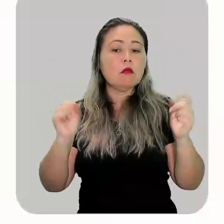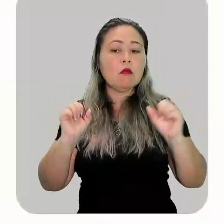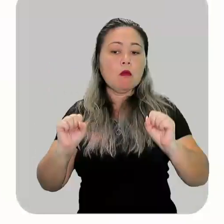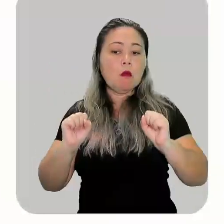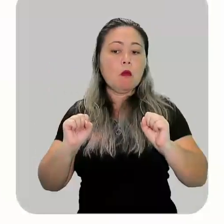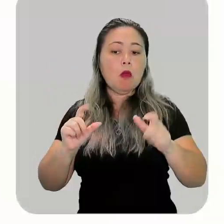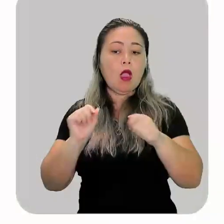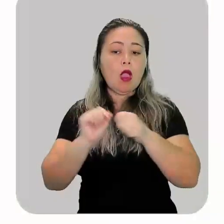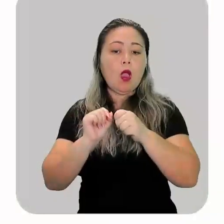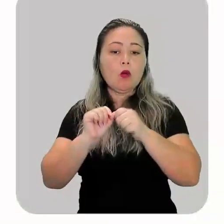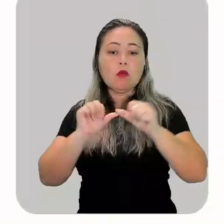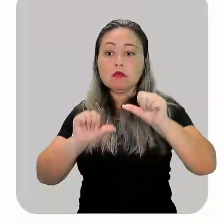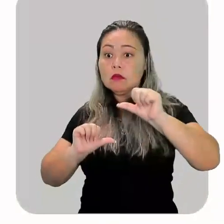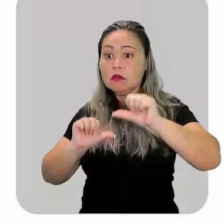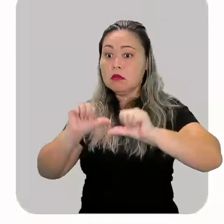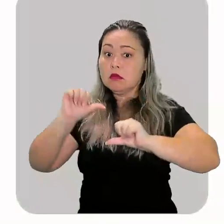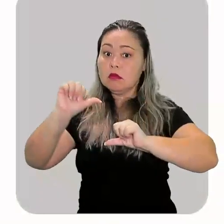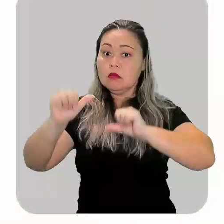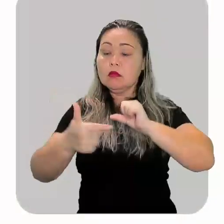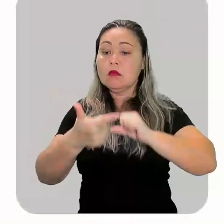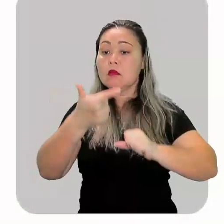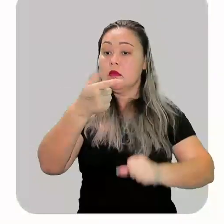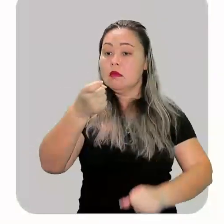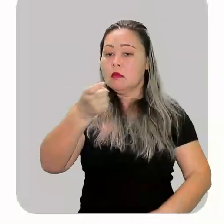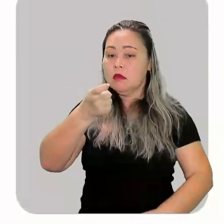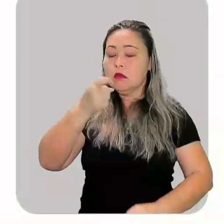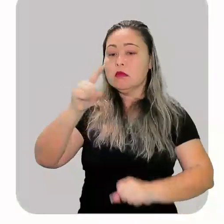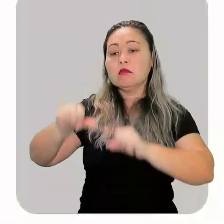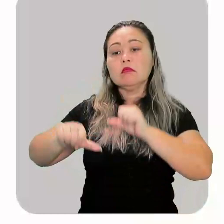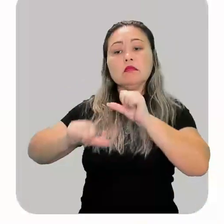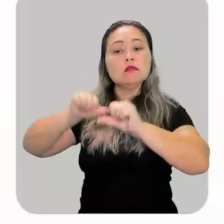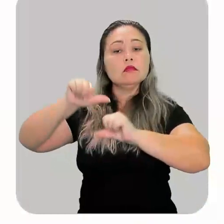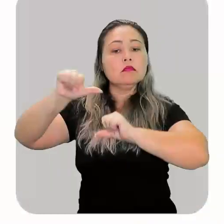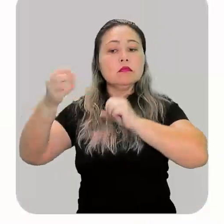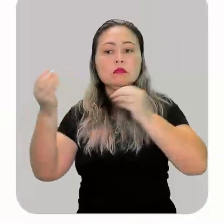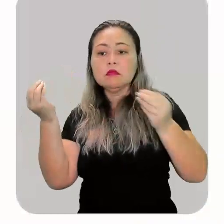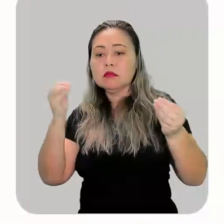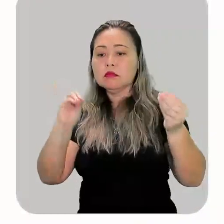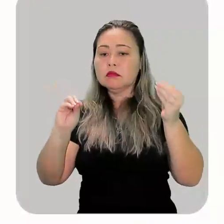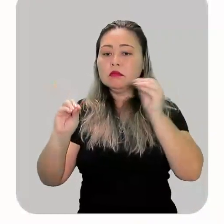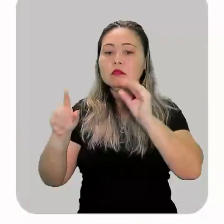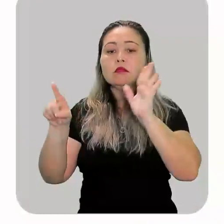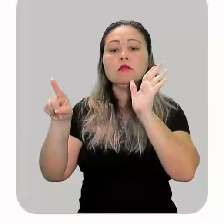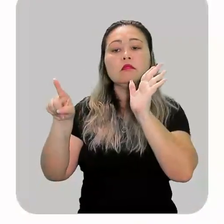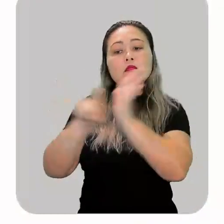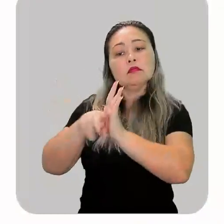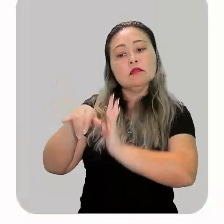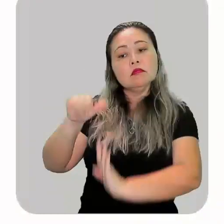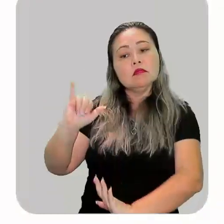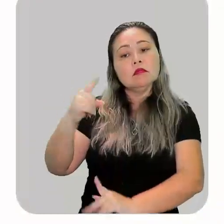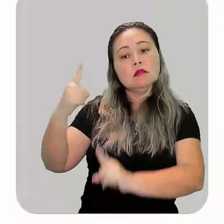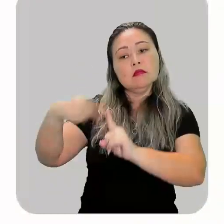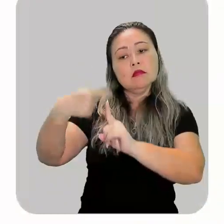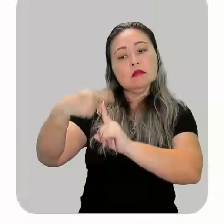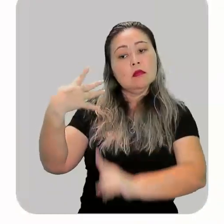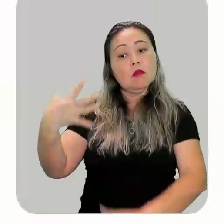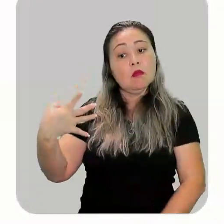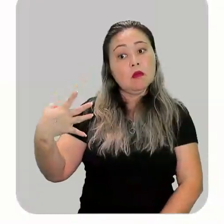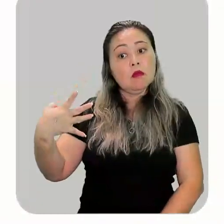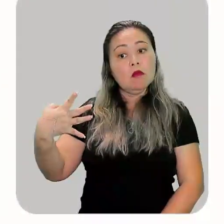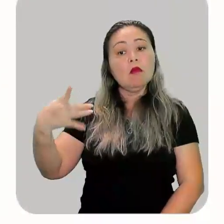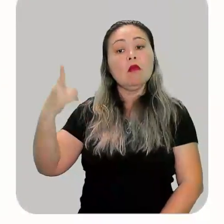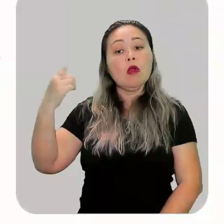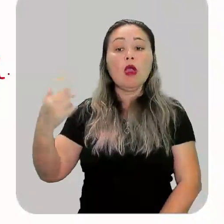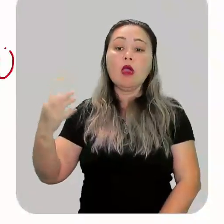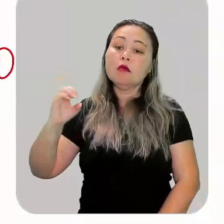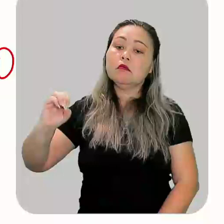também fazer uma troca aqui, ó, 2x menos 2, a gente faz os outros virem para cá. Menos y mais 4. Mais 4. Isso Igual vai